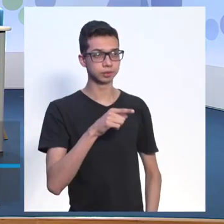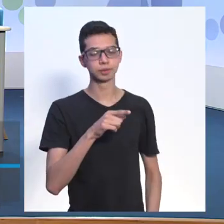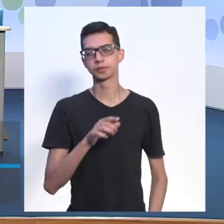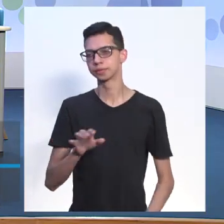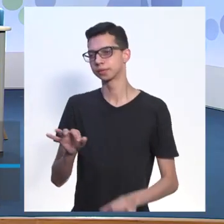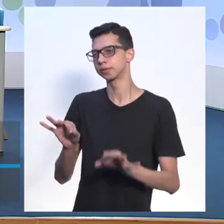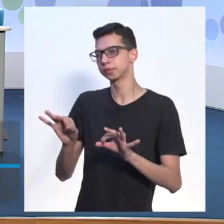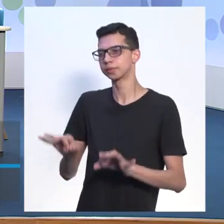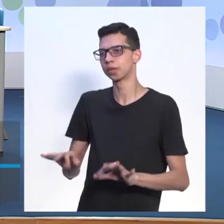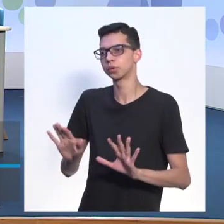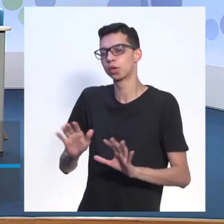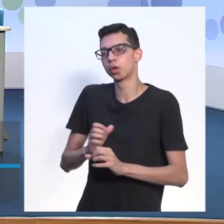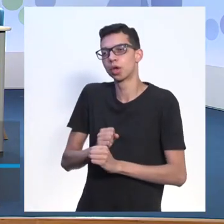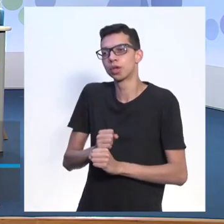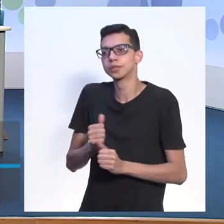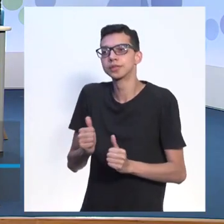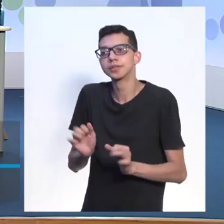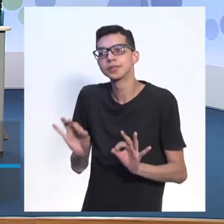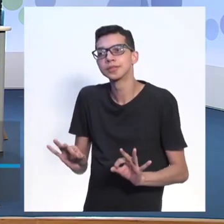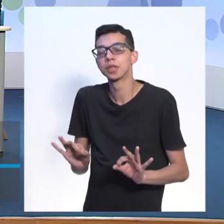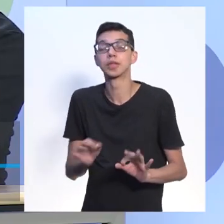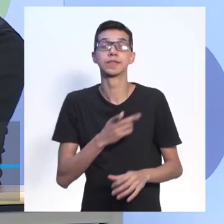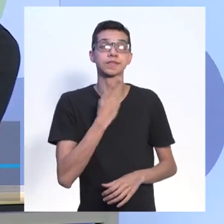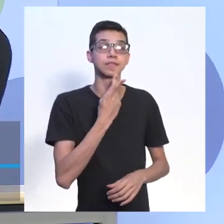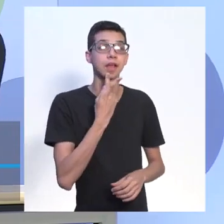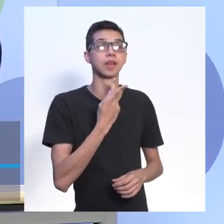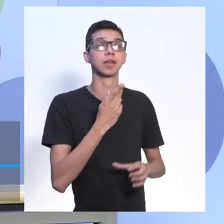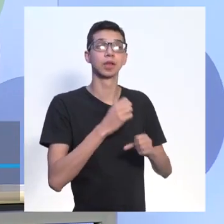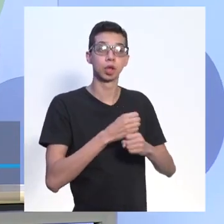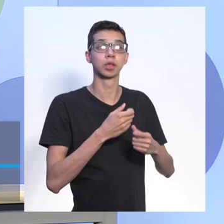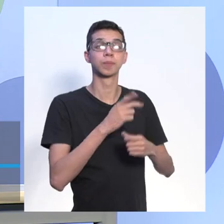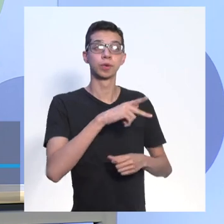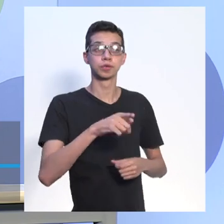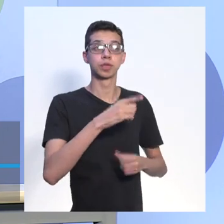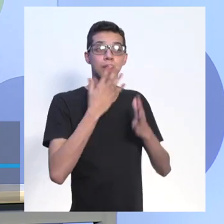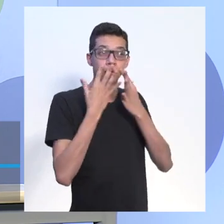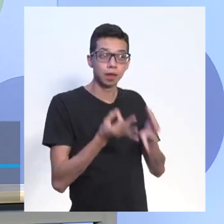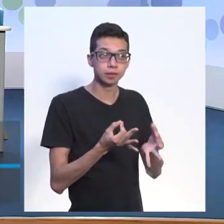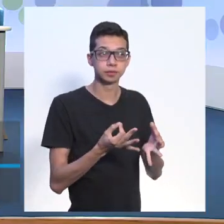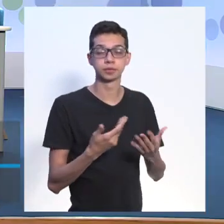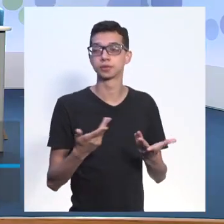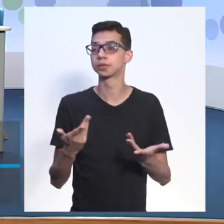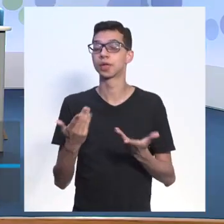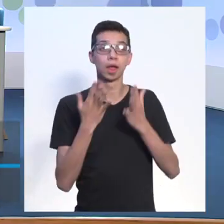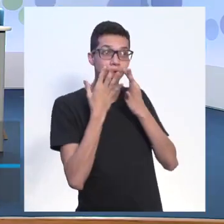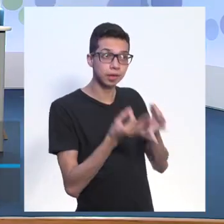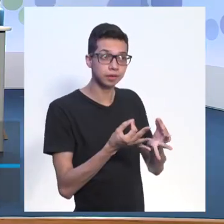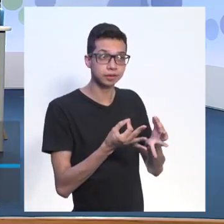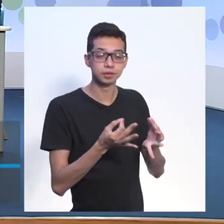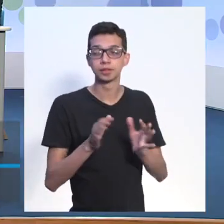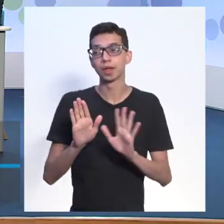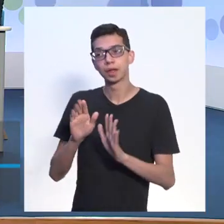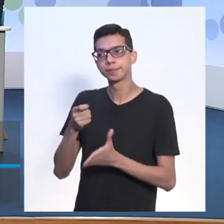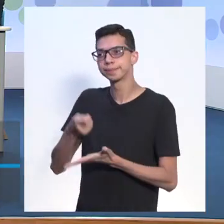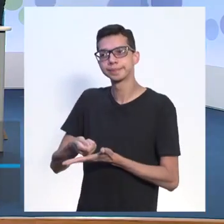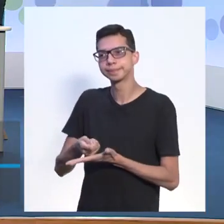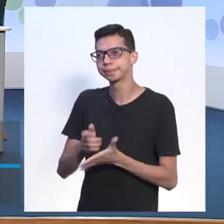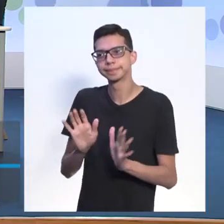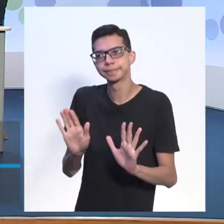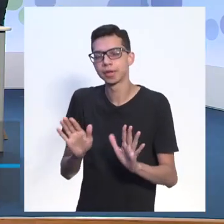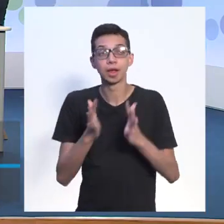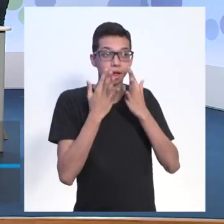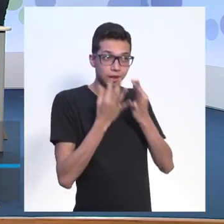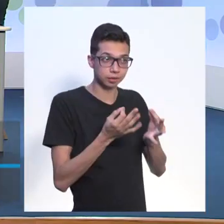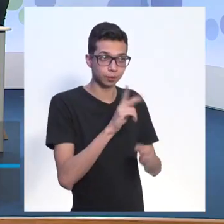conta está. Estamos falando da conta, professor. Ó, porque concentra. não vale a pena pagar nisso. Concentra, professor, concentra. Mas